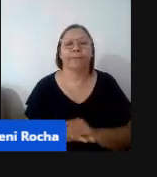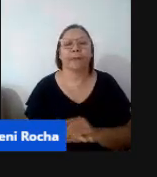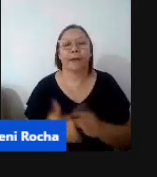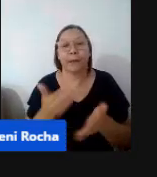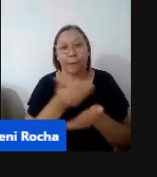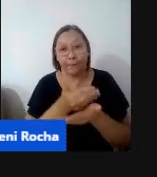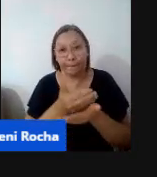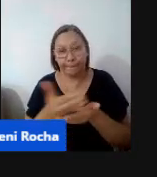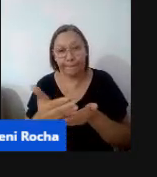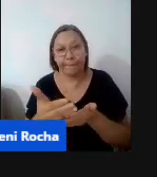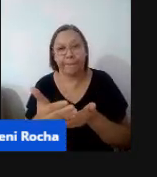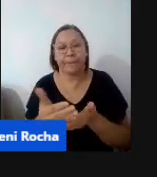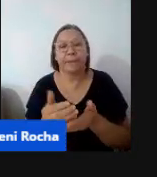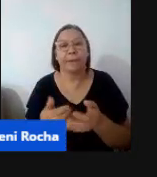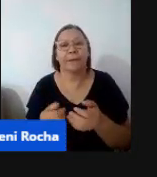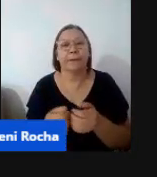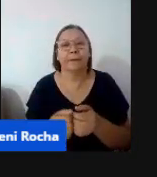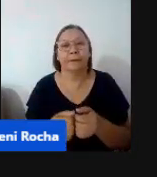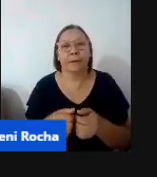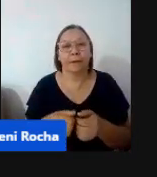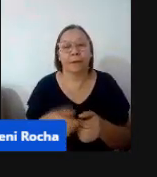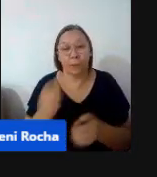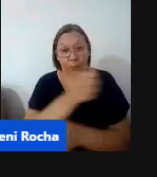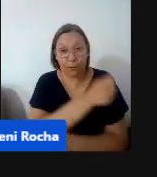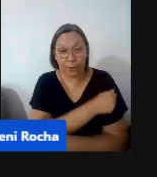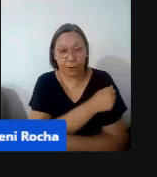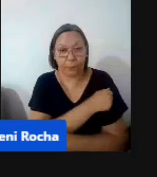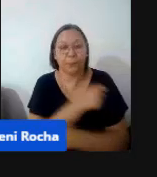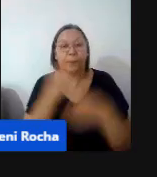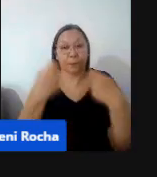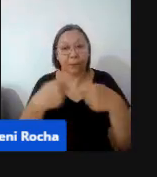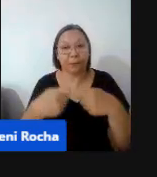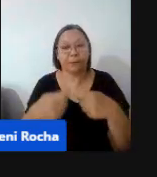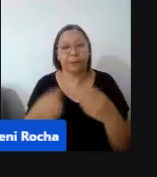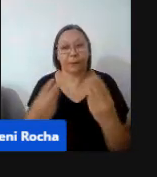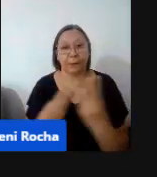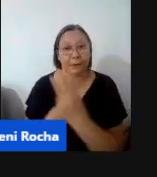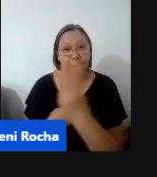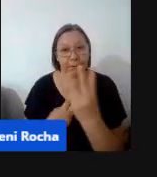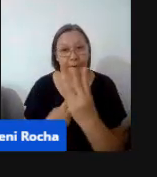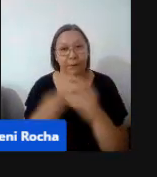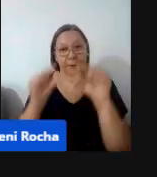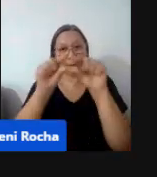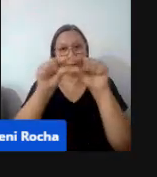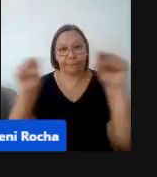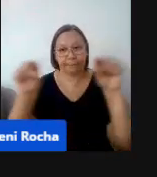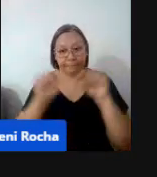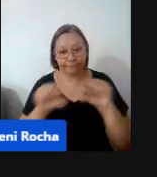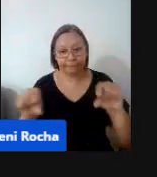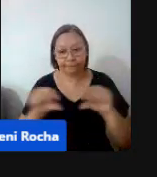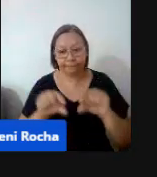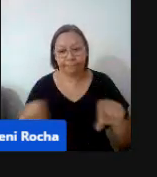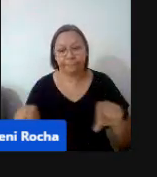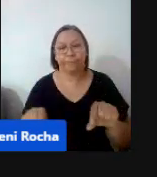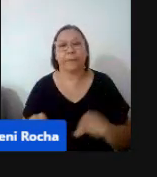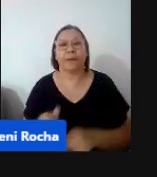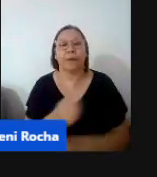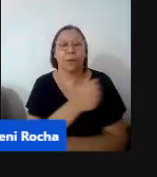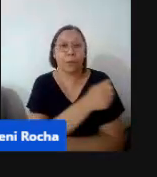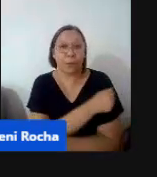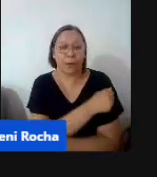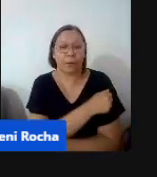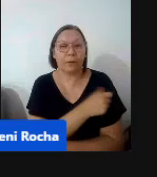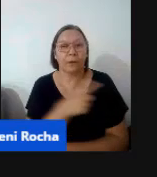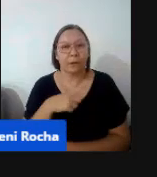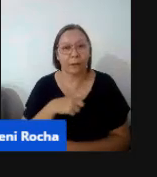precisa produzir essas 3 frases. O aluno que só tem acesso ao caderno base pode